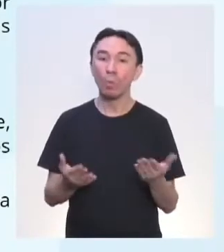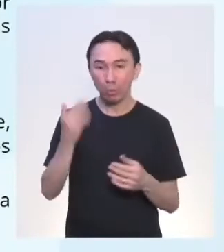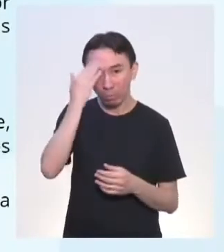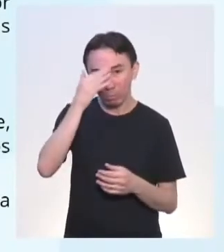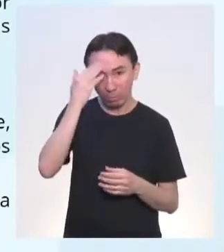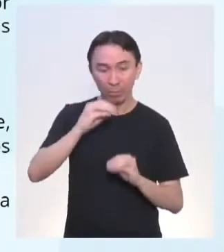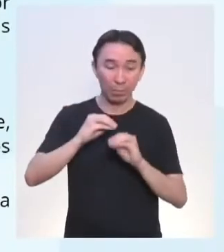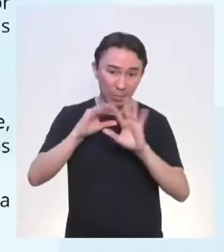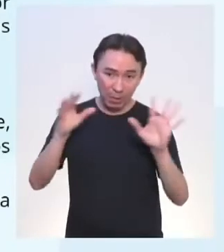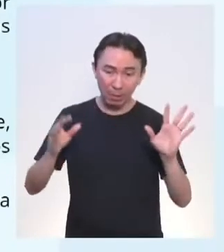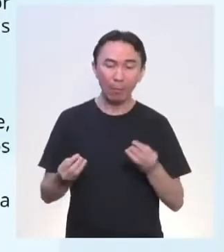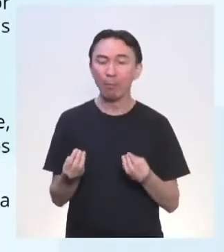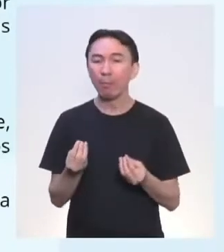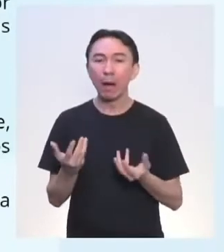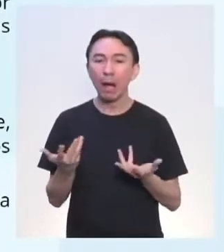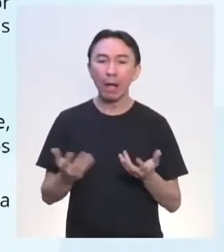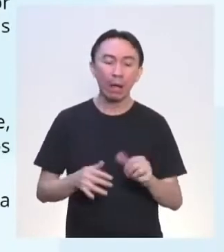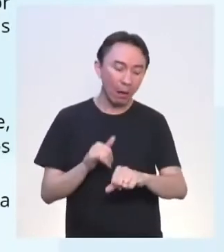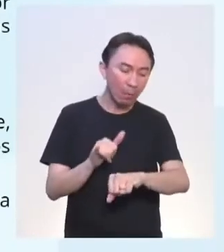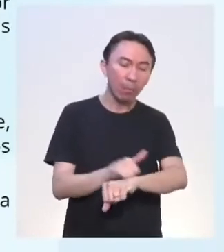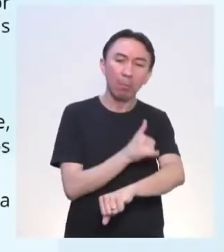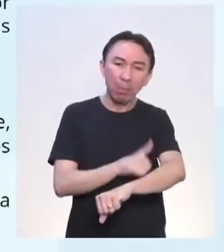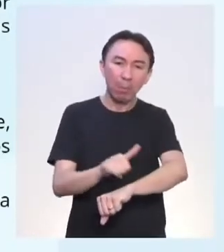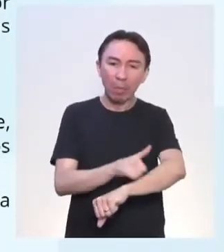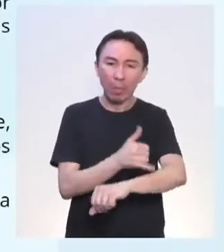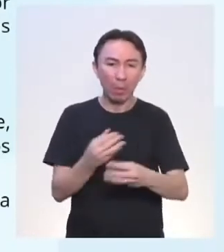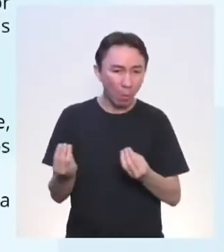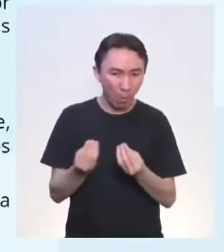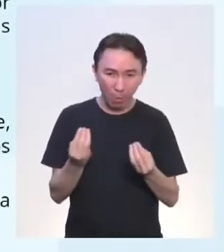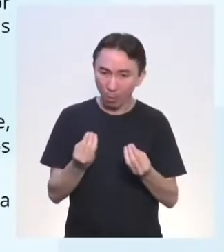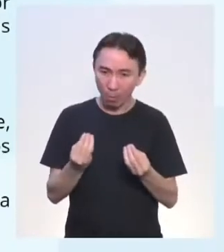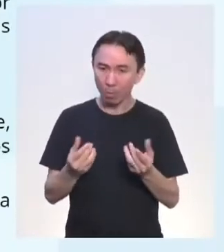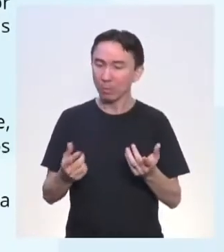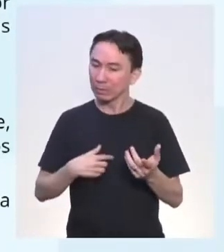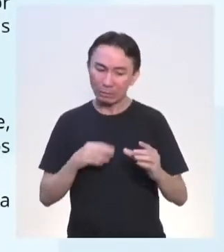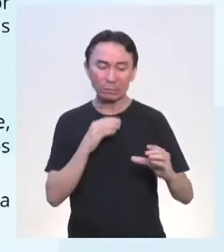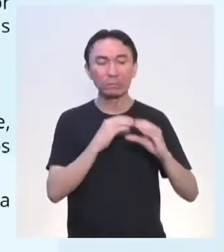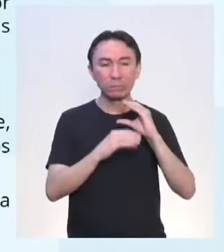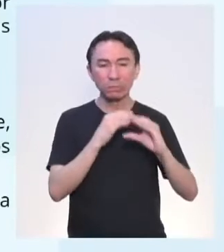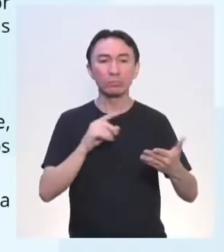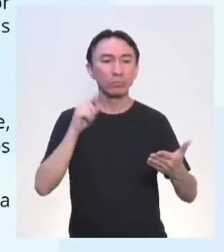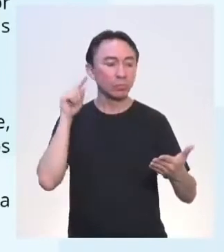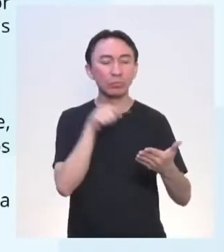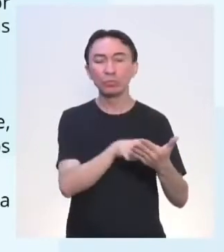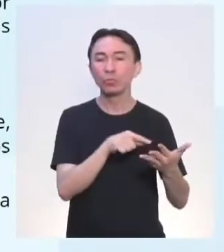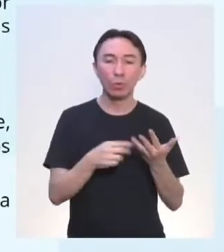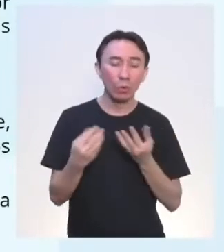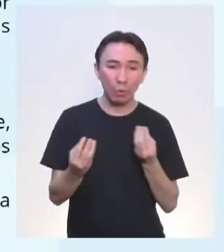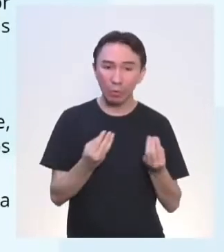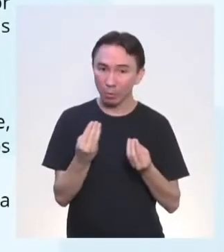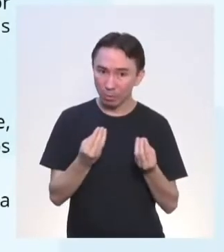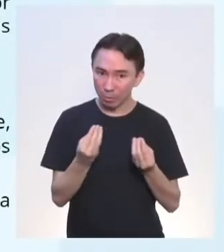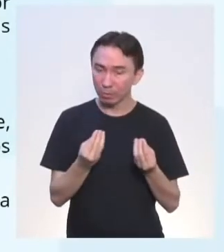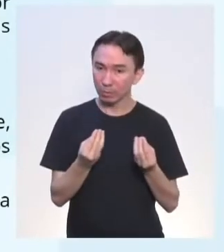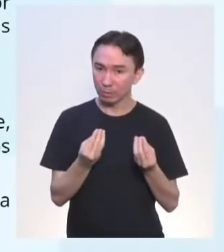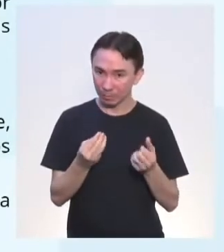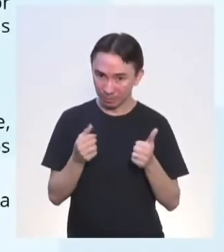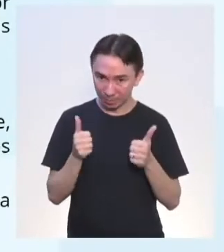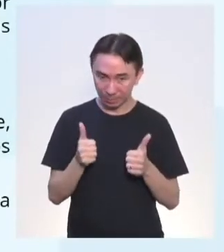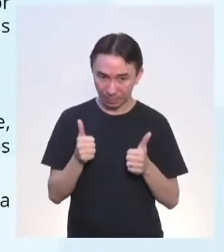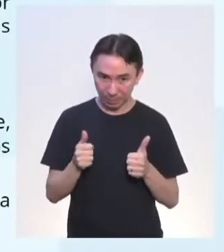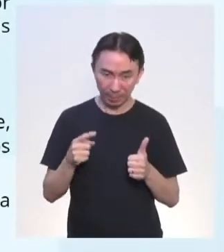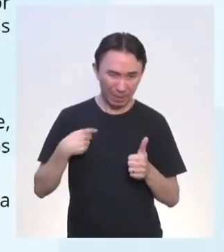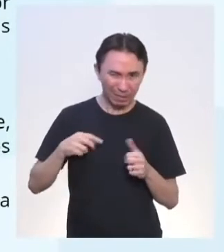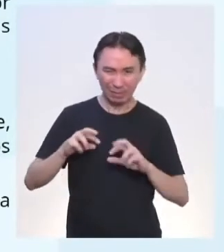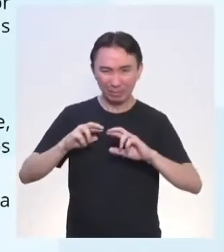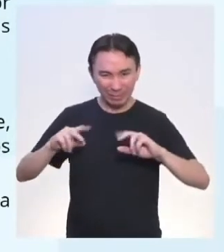básicas, estratégias de composição e os objetivos comunicativos, usar uma sequência corrente de